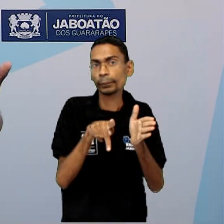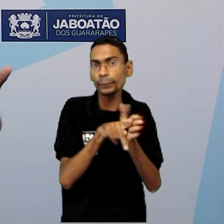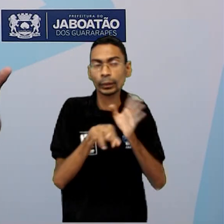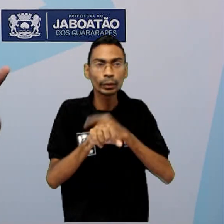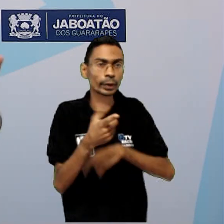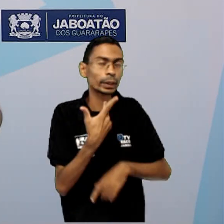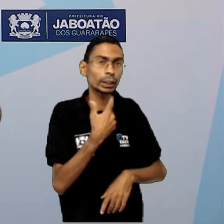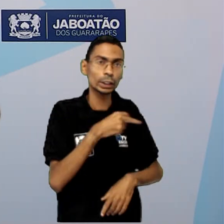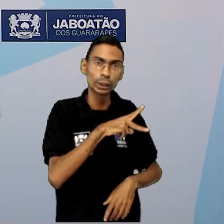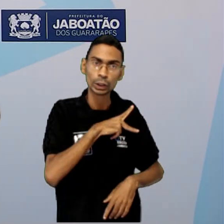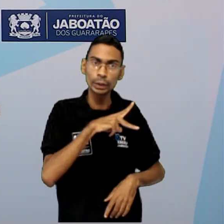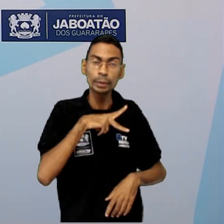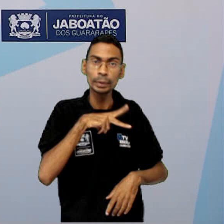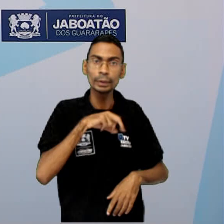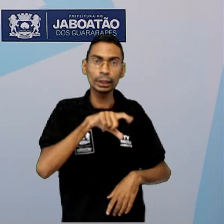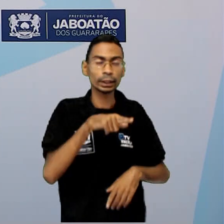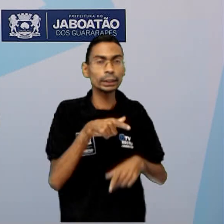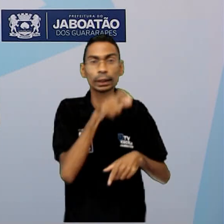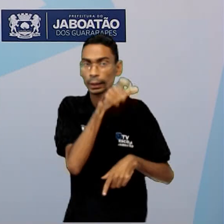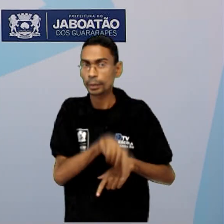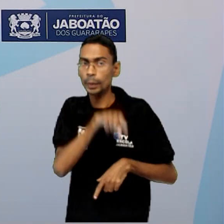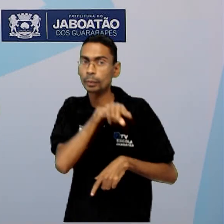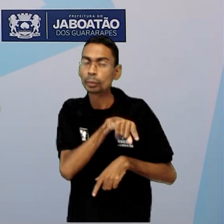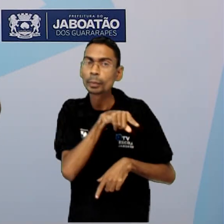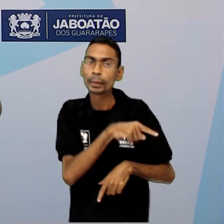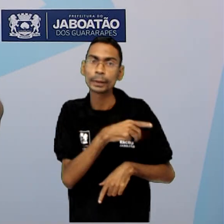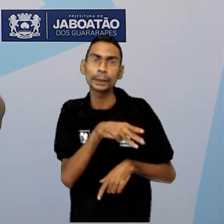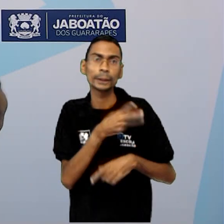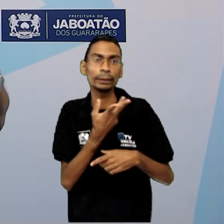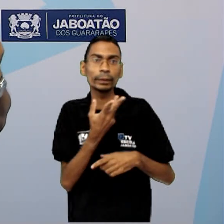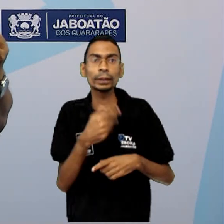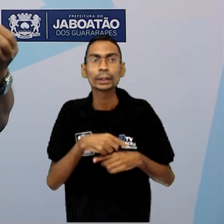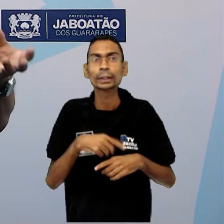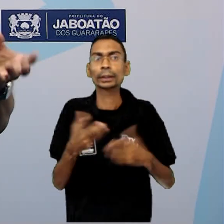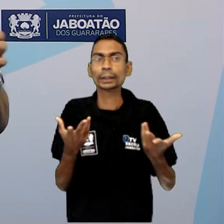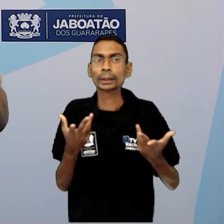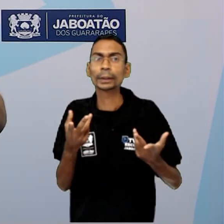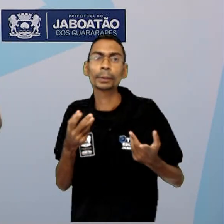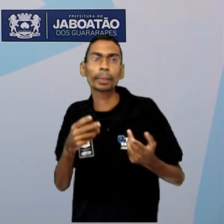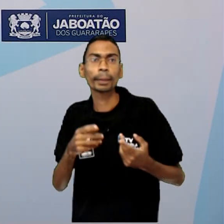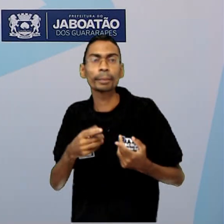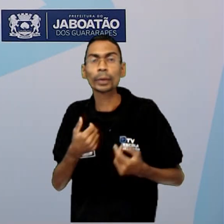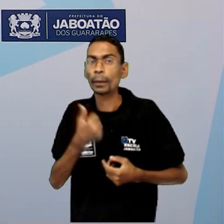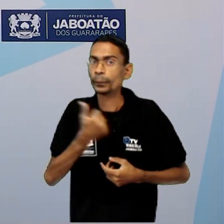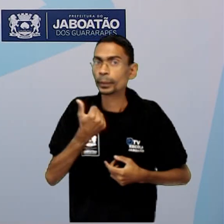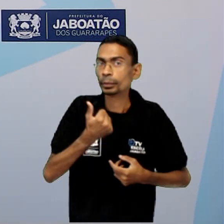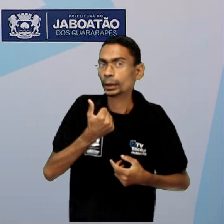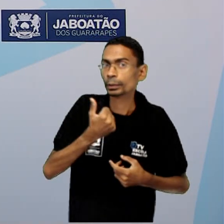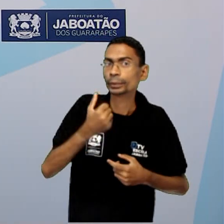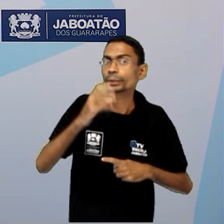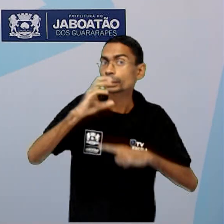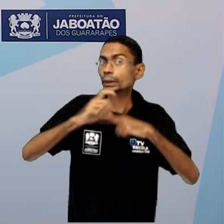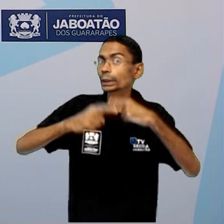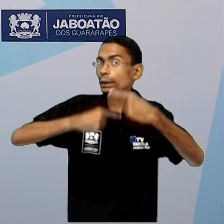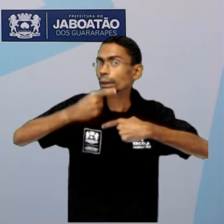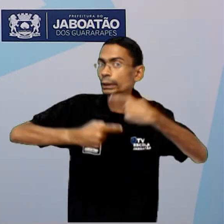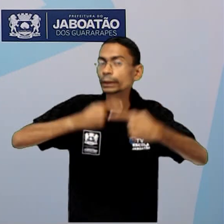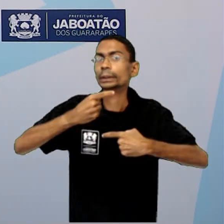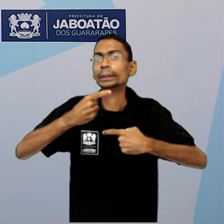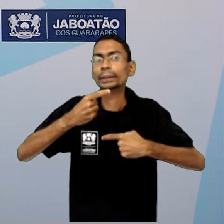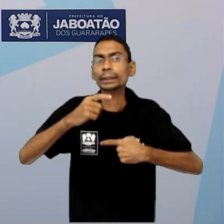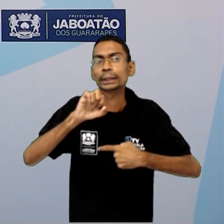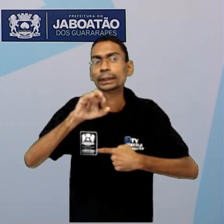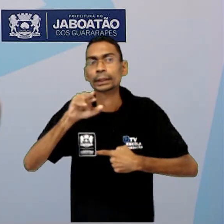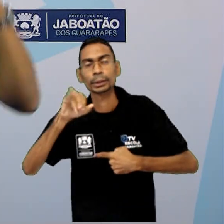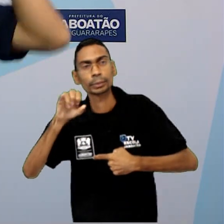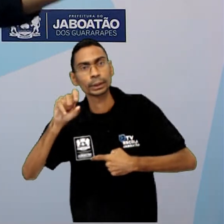primeiro capitão donatário, né, governador, foi Duarte Coelho Pereira, aqui em Pernambuco, na capitania de Pernambuco.